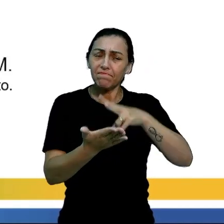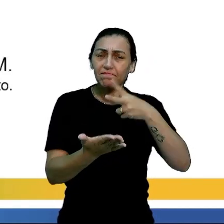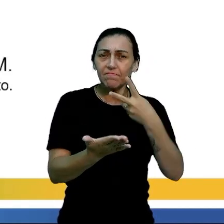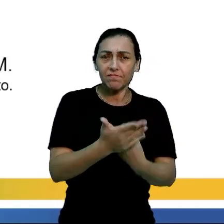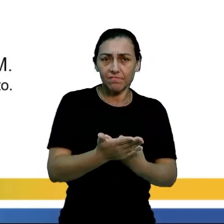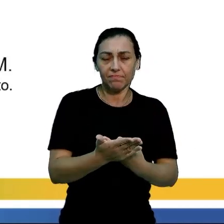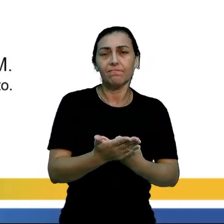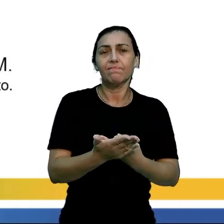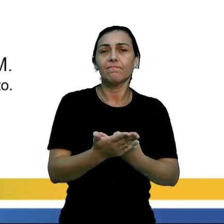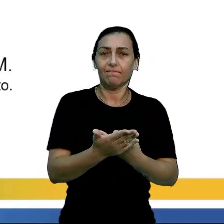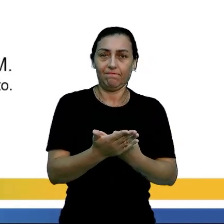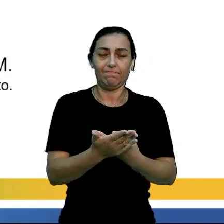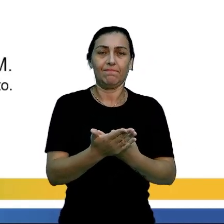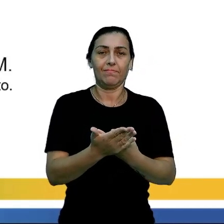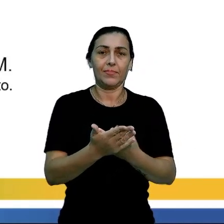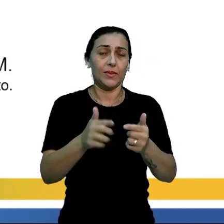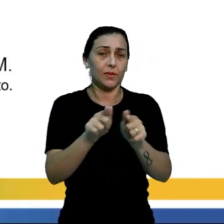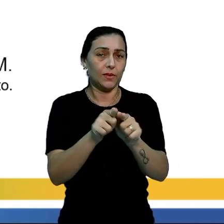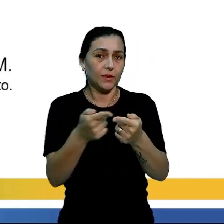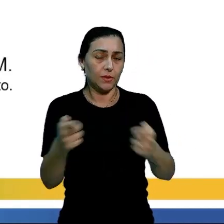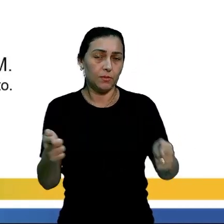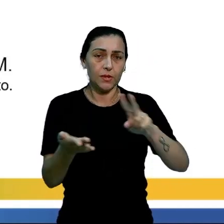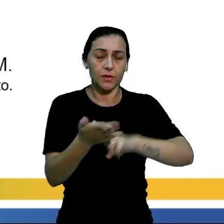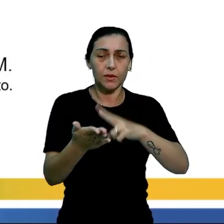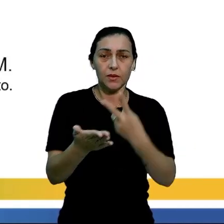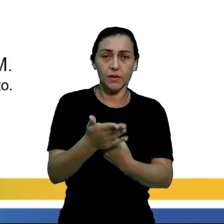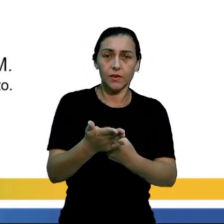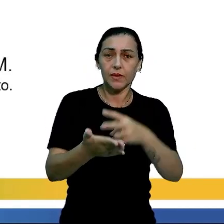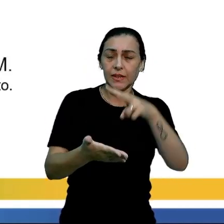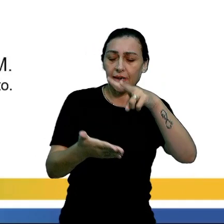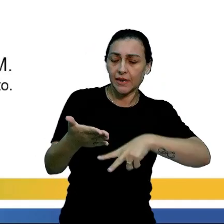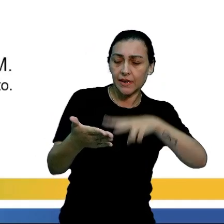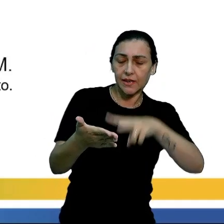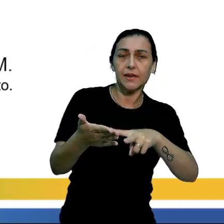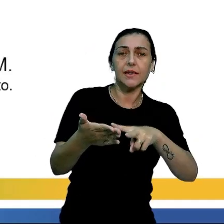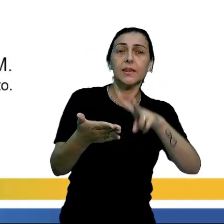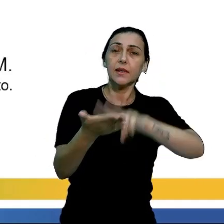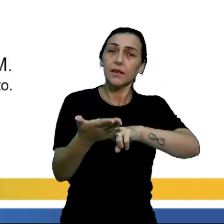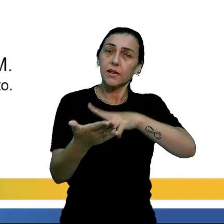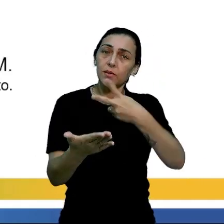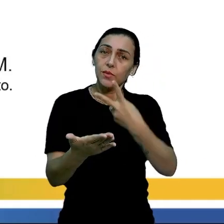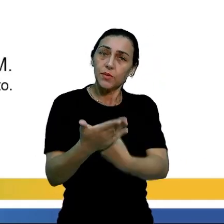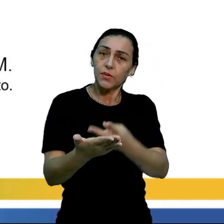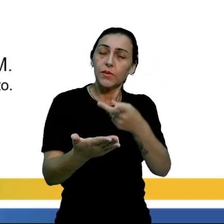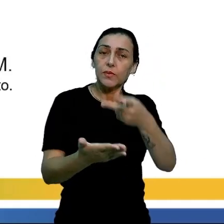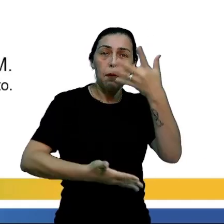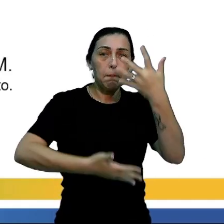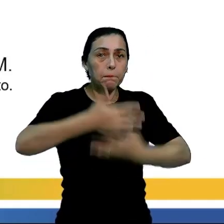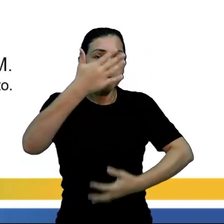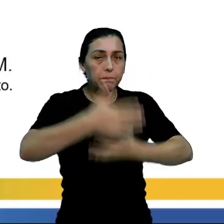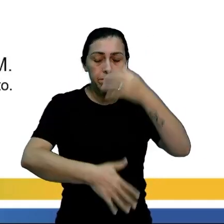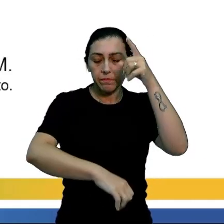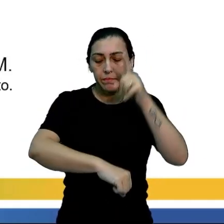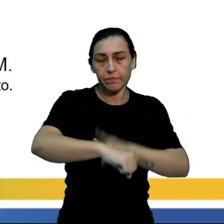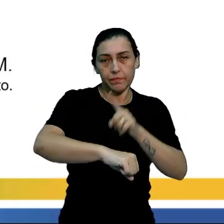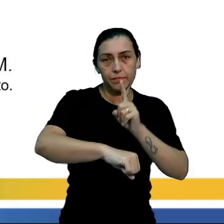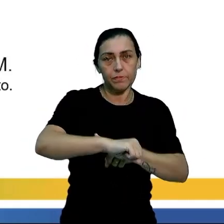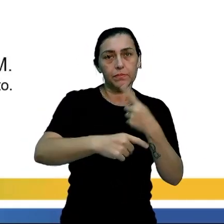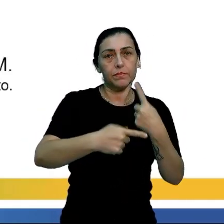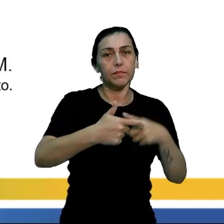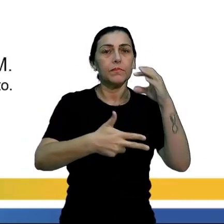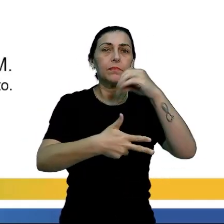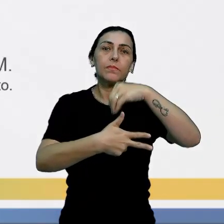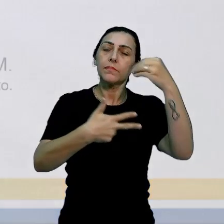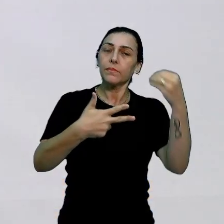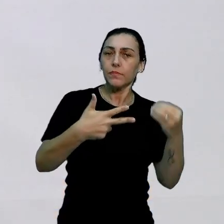jogada de gramática, tradução, lê, traduz. Aí você vai acabar, né, perdendo tempo, porque o Enem,